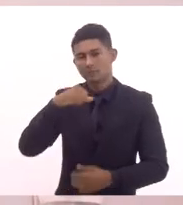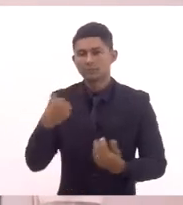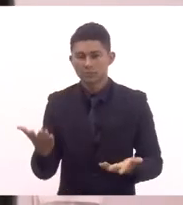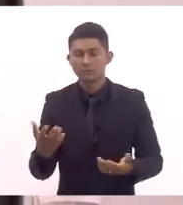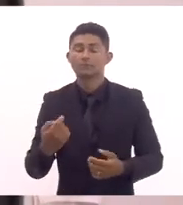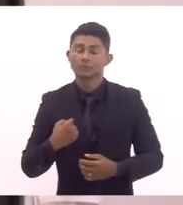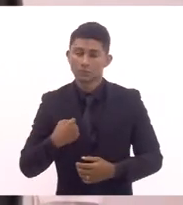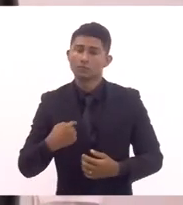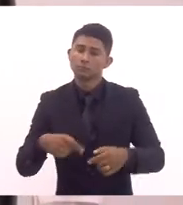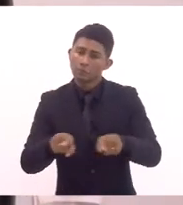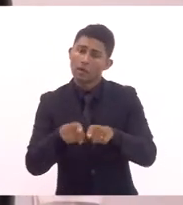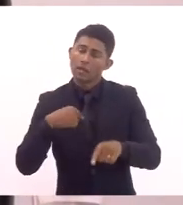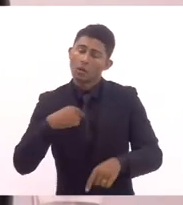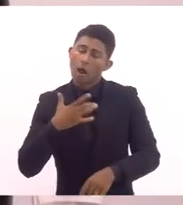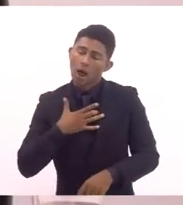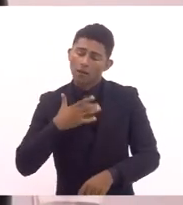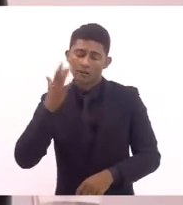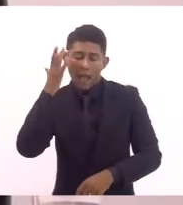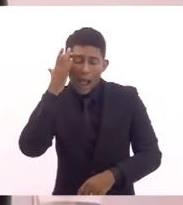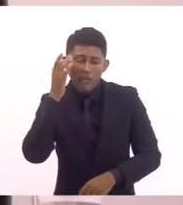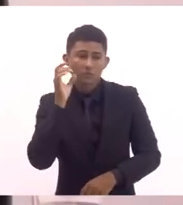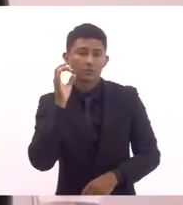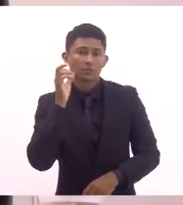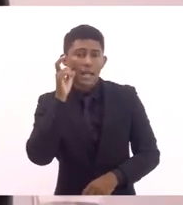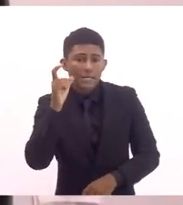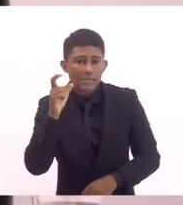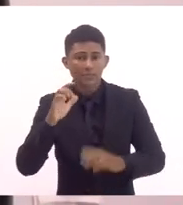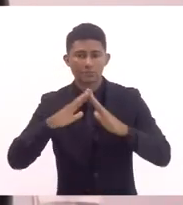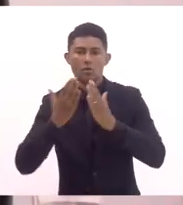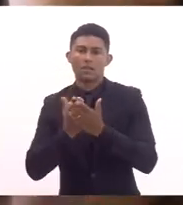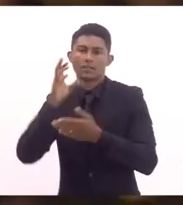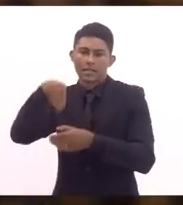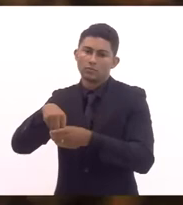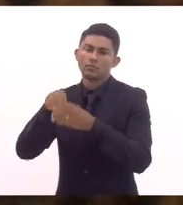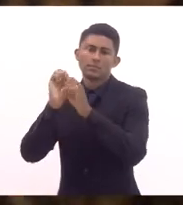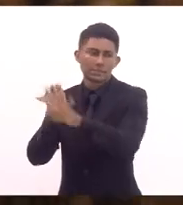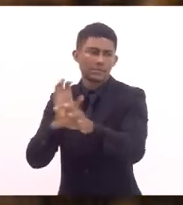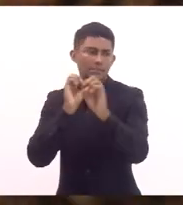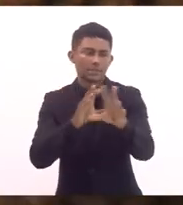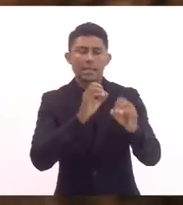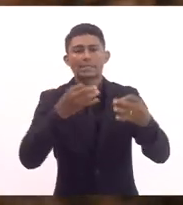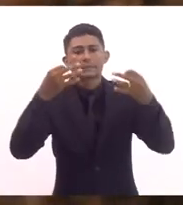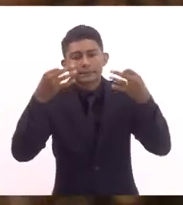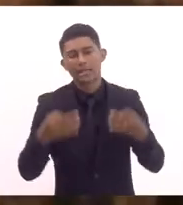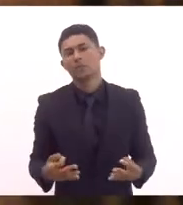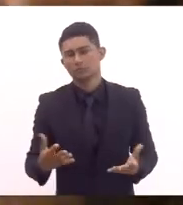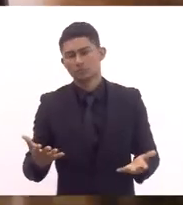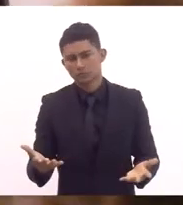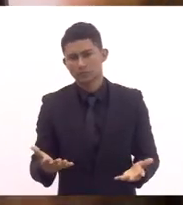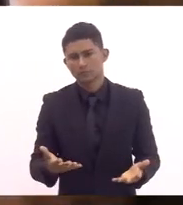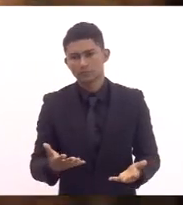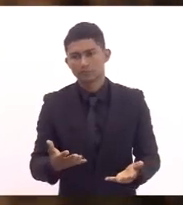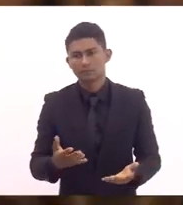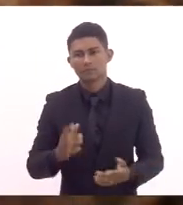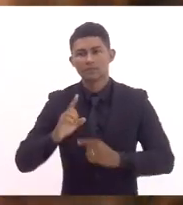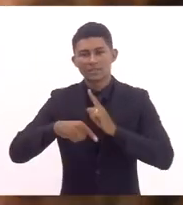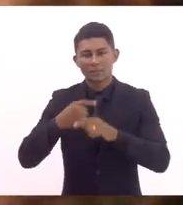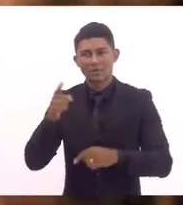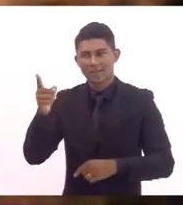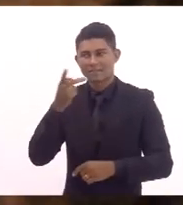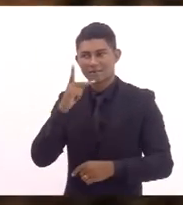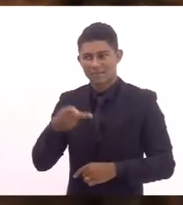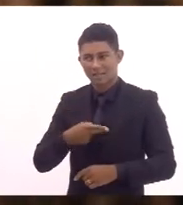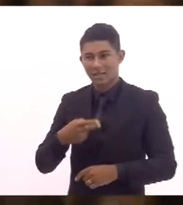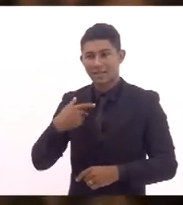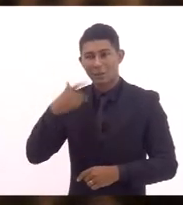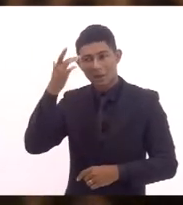seguramente as outras pessoas aqui também vão se pronunciar E aí no fim de contas a Morgana vai dizer se eu tenho ou não te apresentar esse